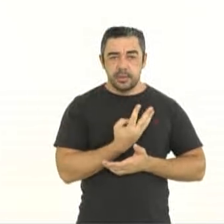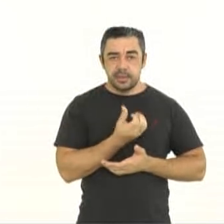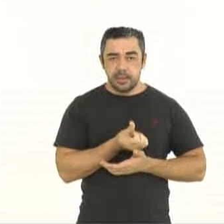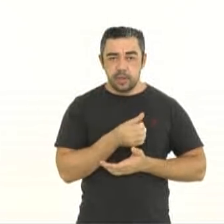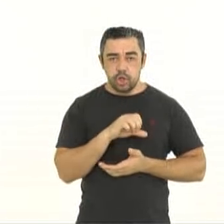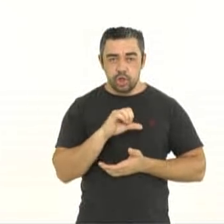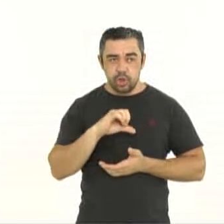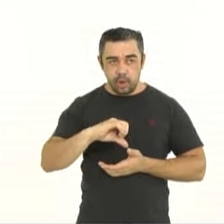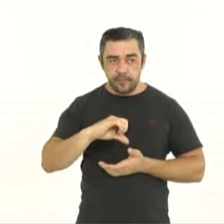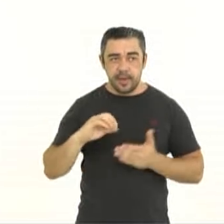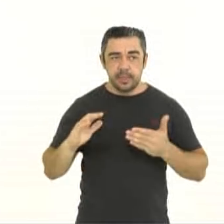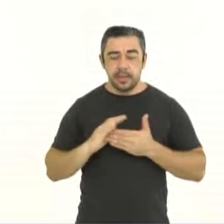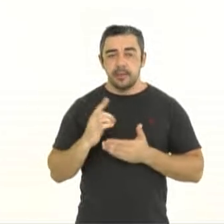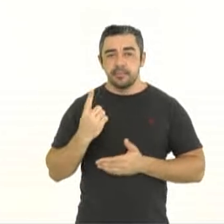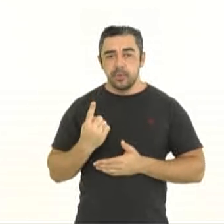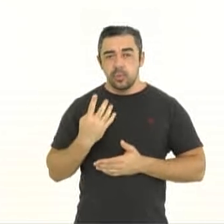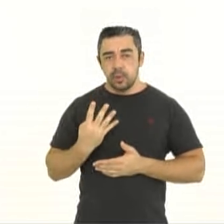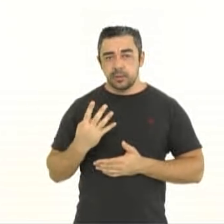1469 a